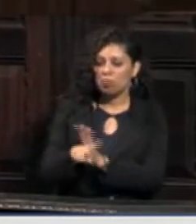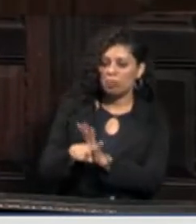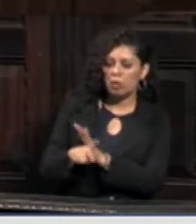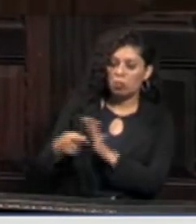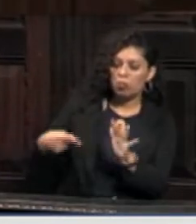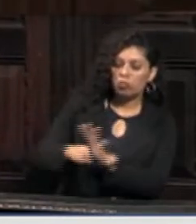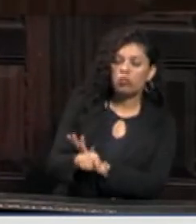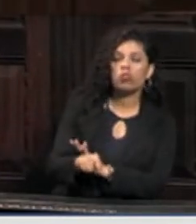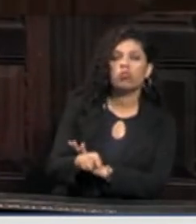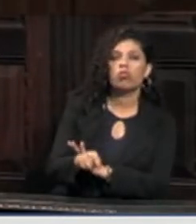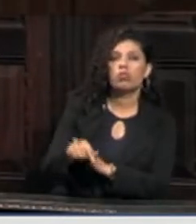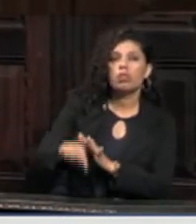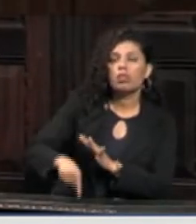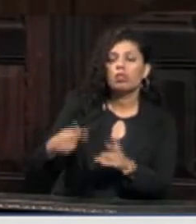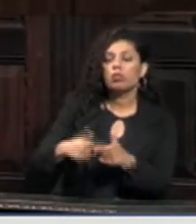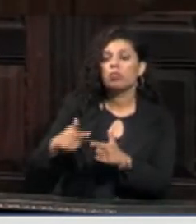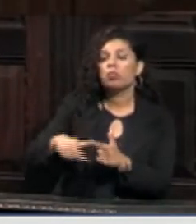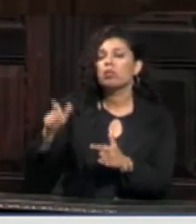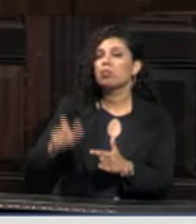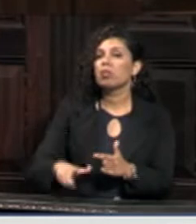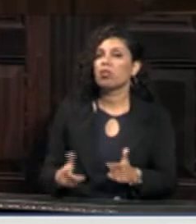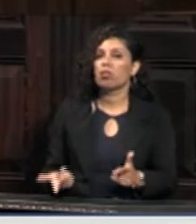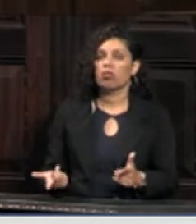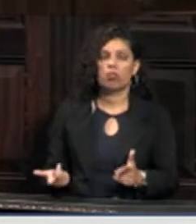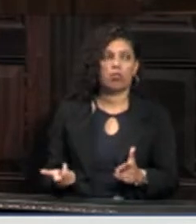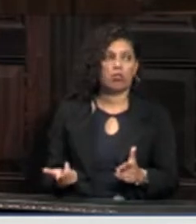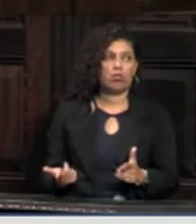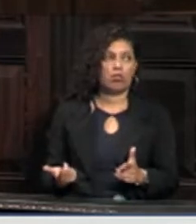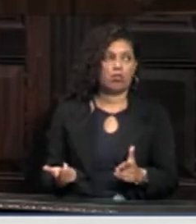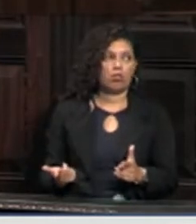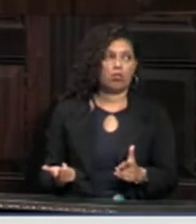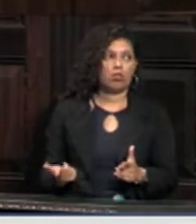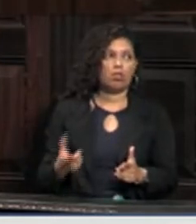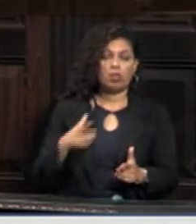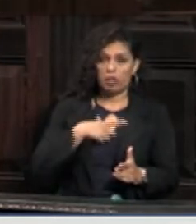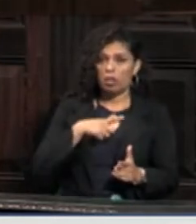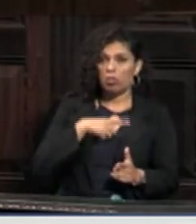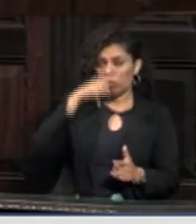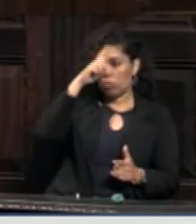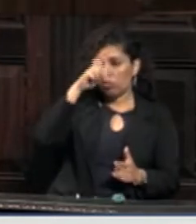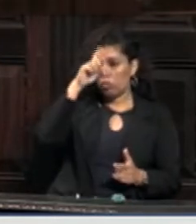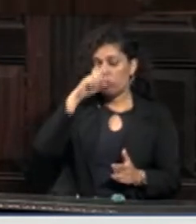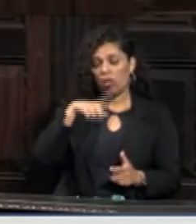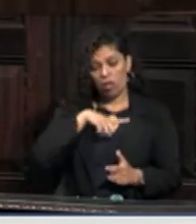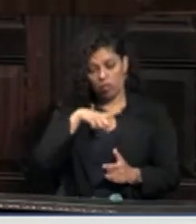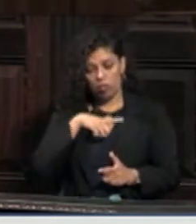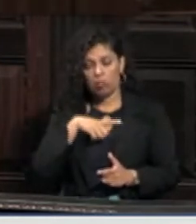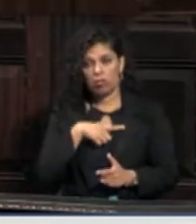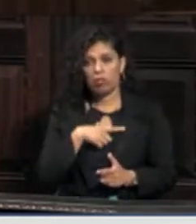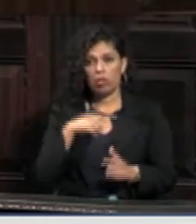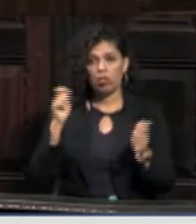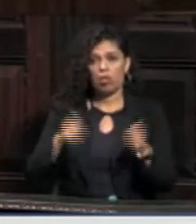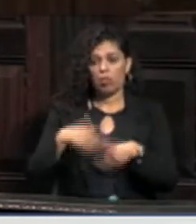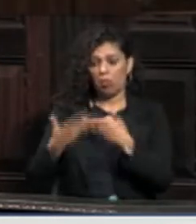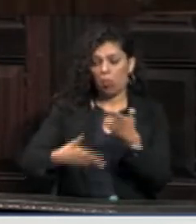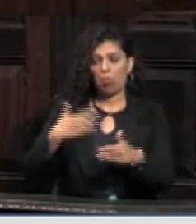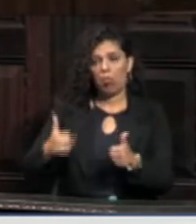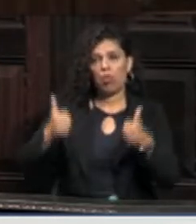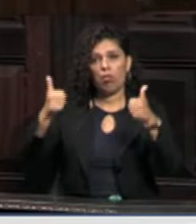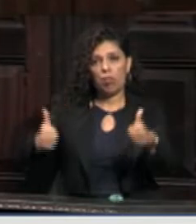resolvida. Unidades de saúde que deem prosseguimento ao atendimento nas unidades básicas de